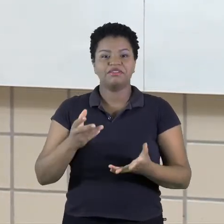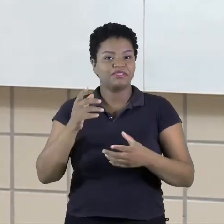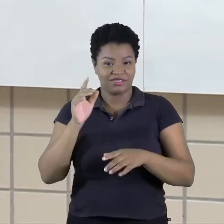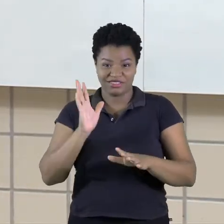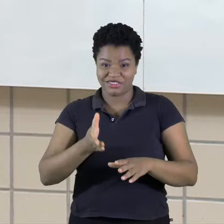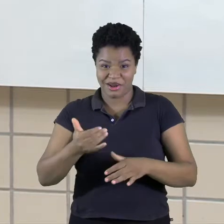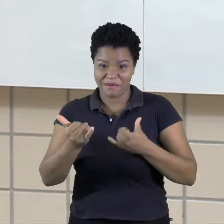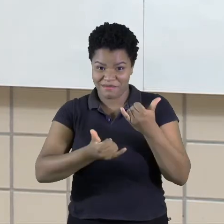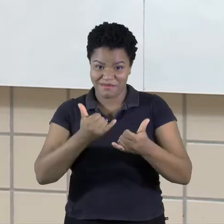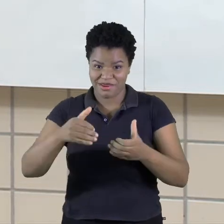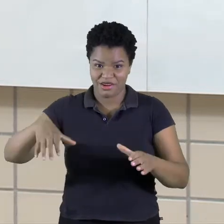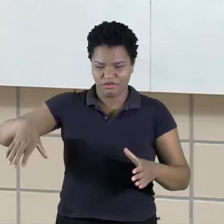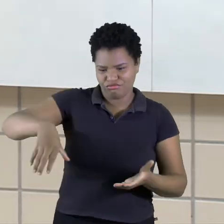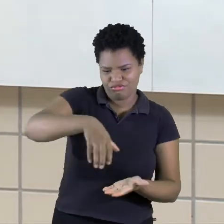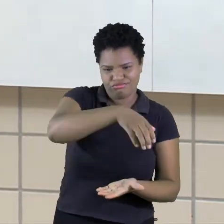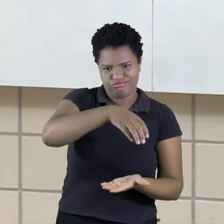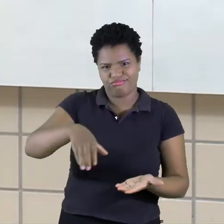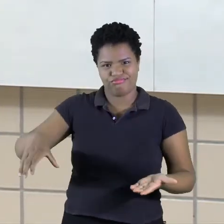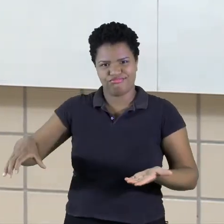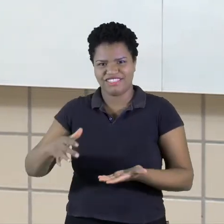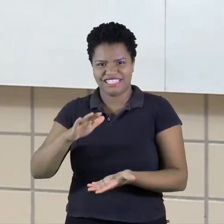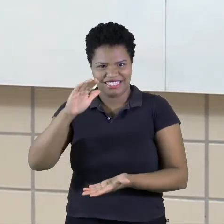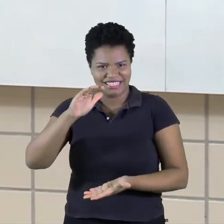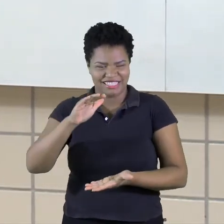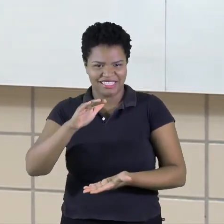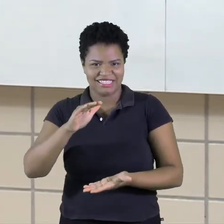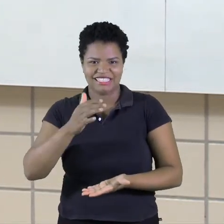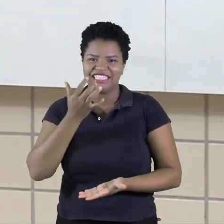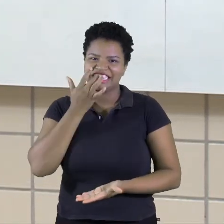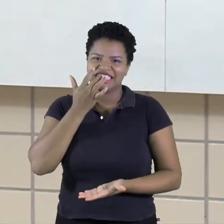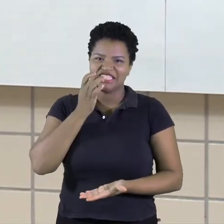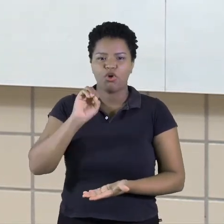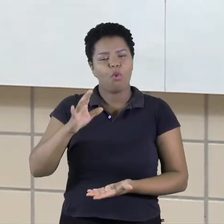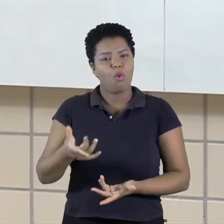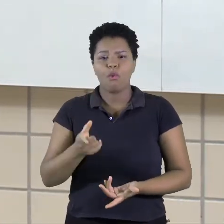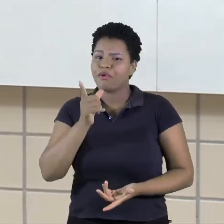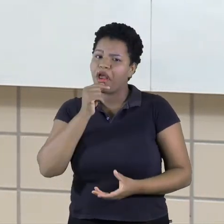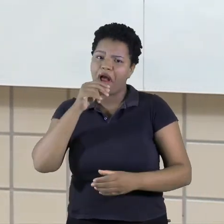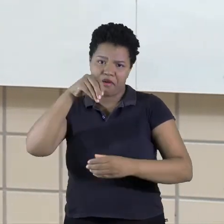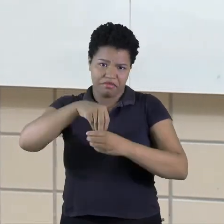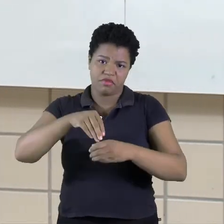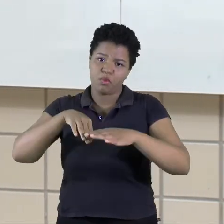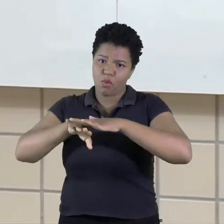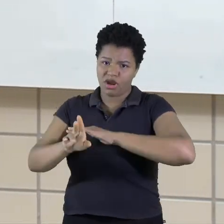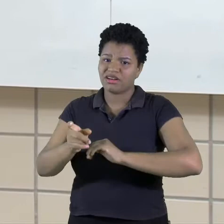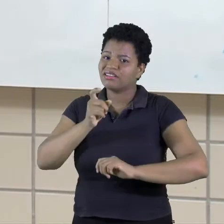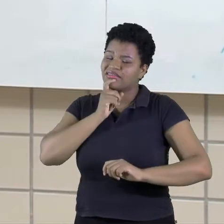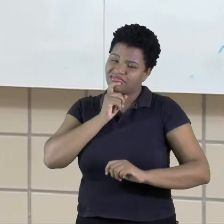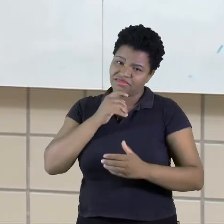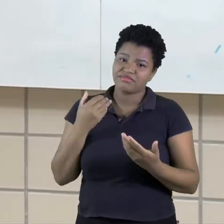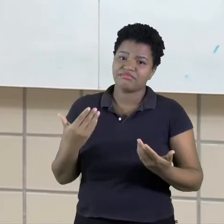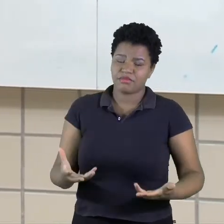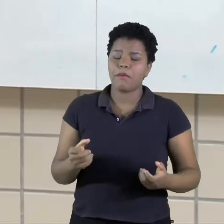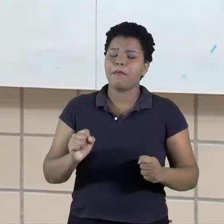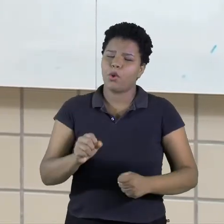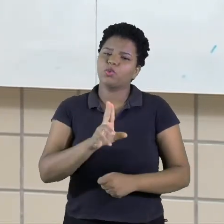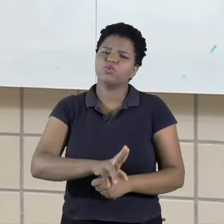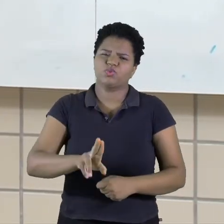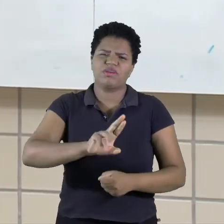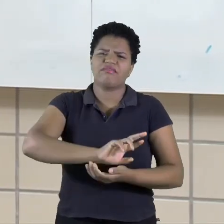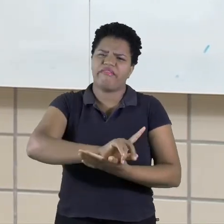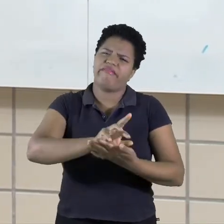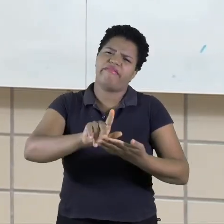de PET, faz ela de garrafa de água na geladeira, né? A gente pode reutilizar ela de maneiras diferentes. Se a